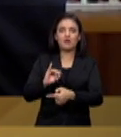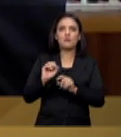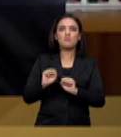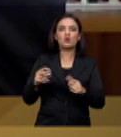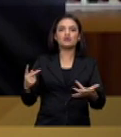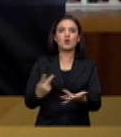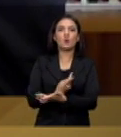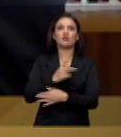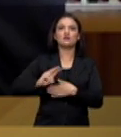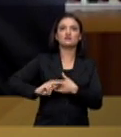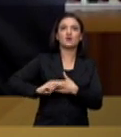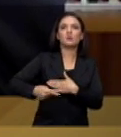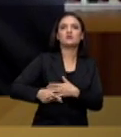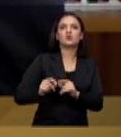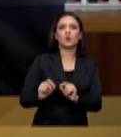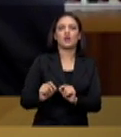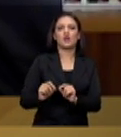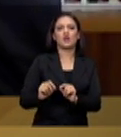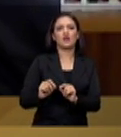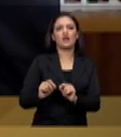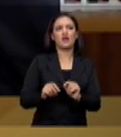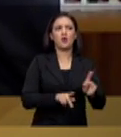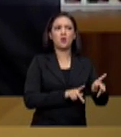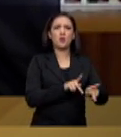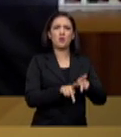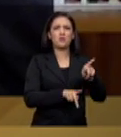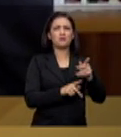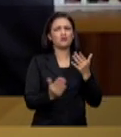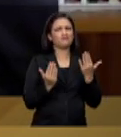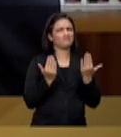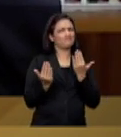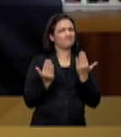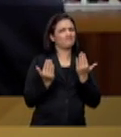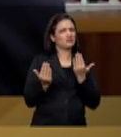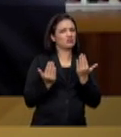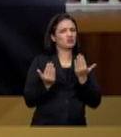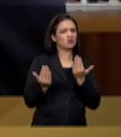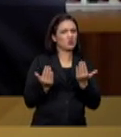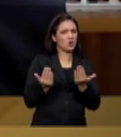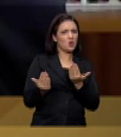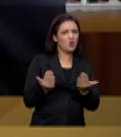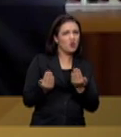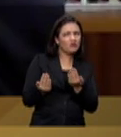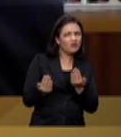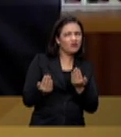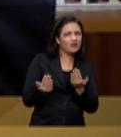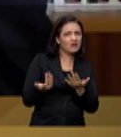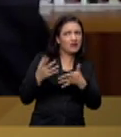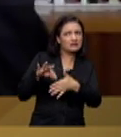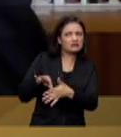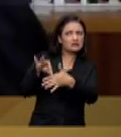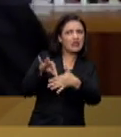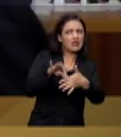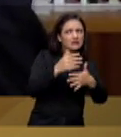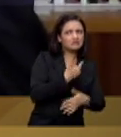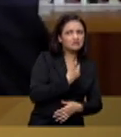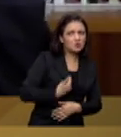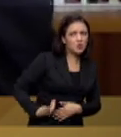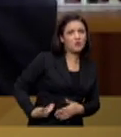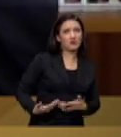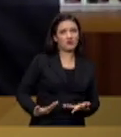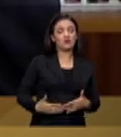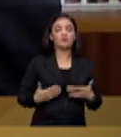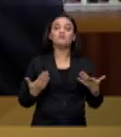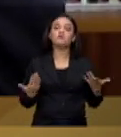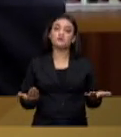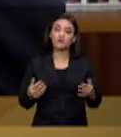eventualmente gerar desconfiança da população em autoridades públicas. Acrescenta ainda